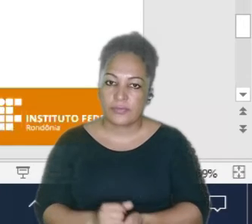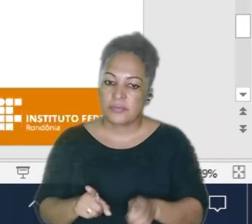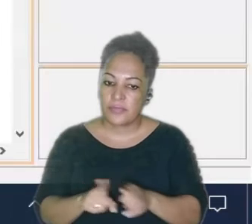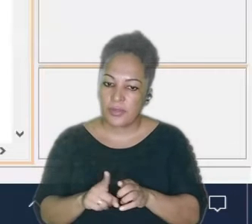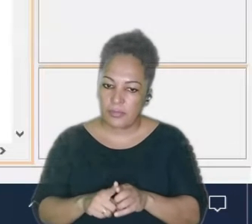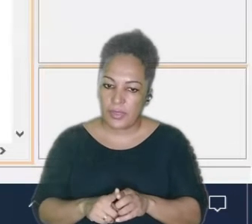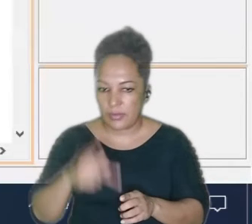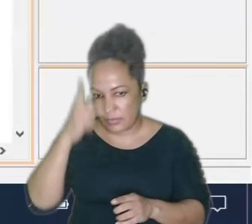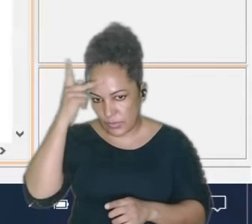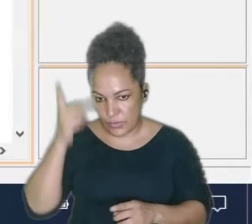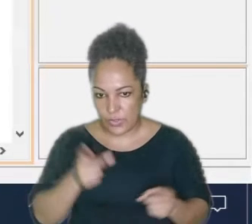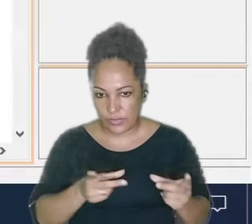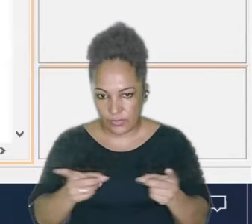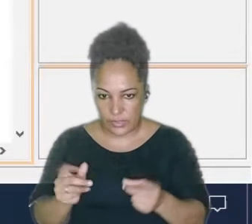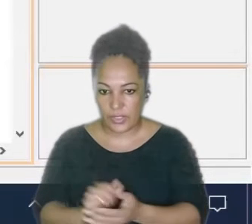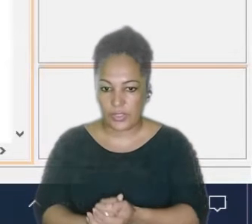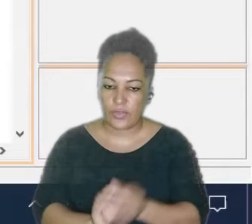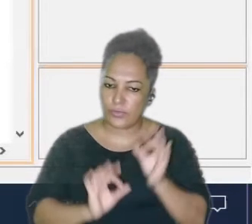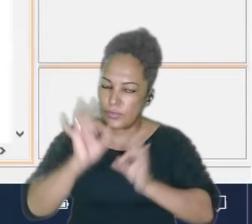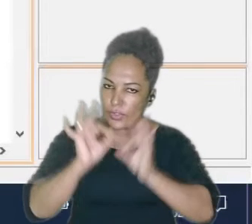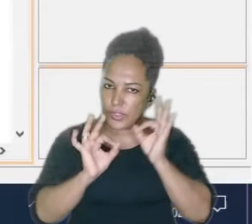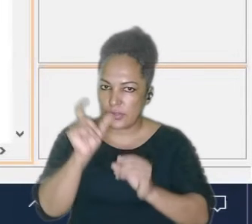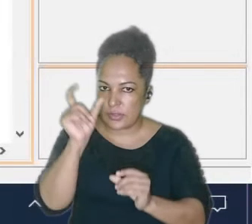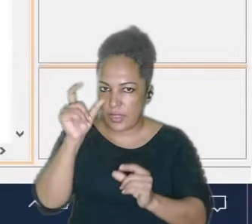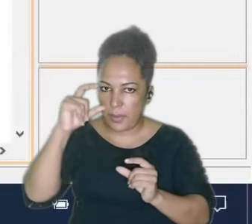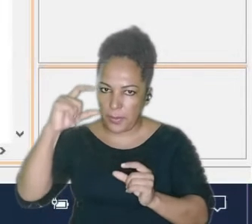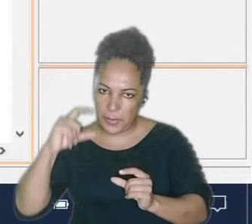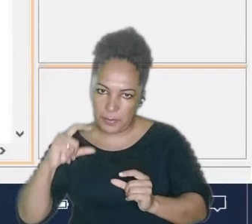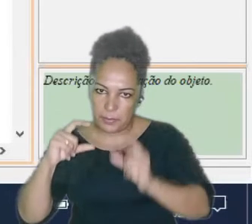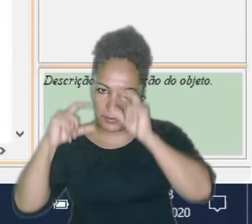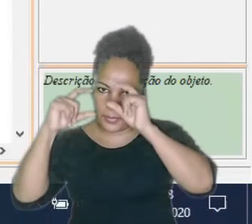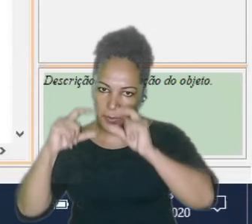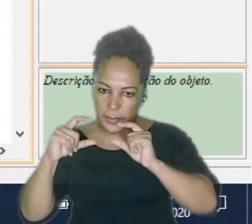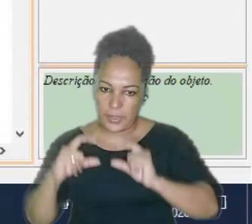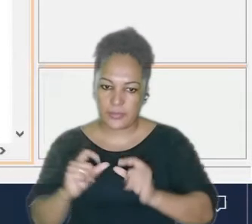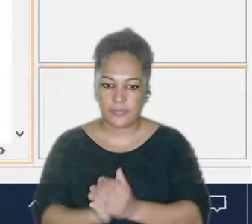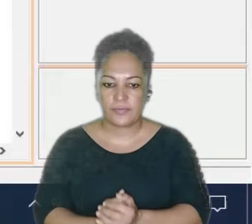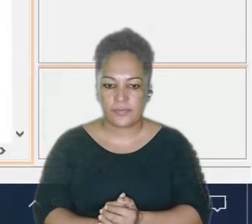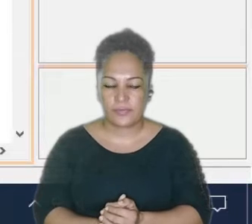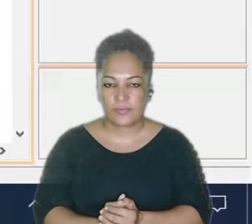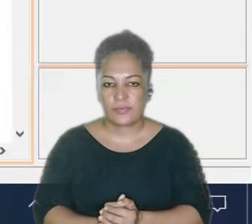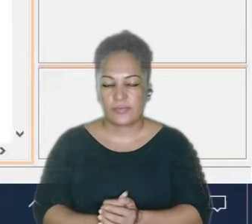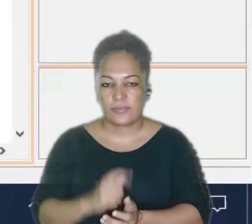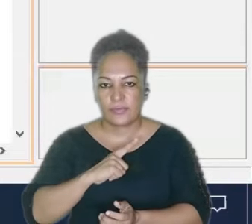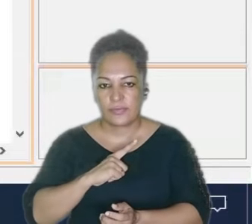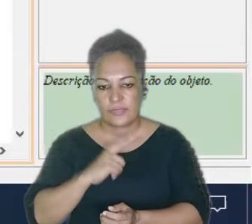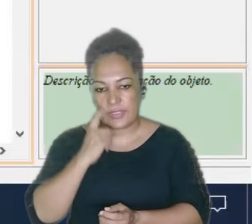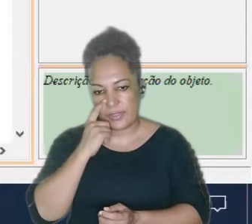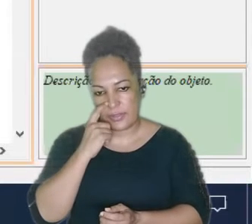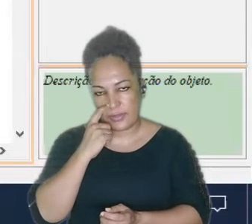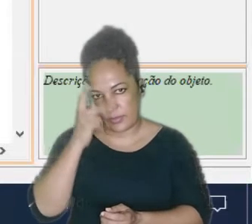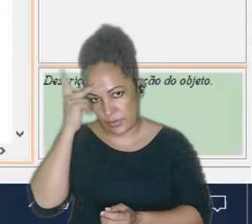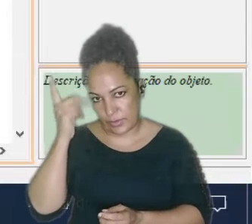Aí, passagem funcionário. Vou colocar elas aqui organizadinha. Aqui nós temos passagem. Aqui nós